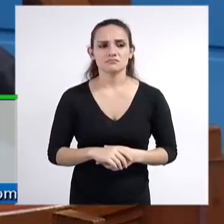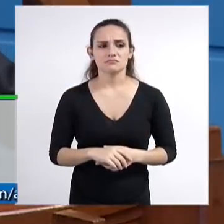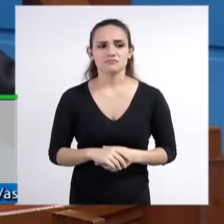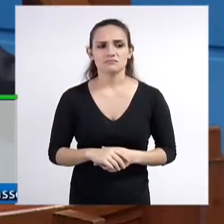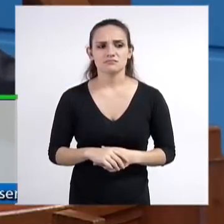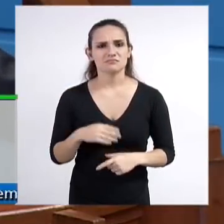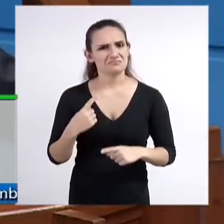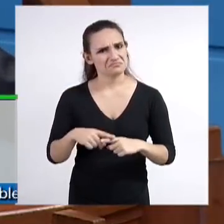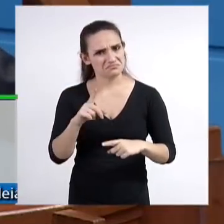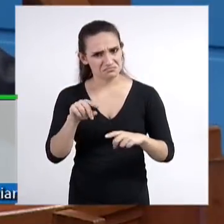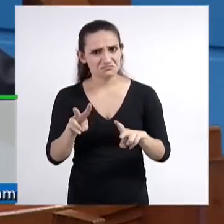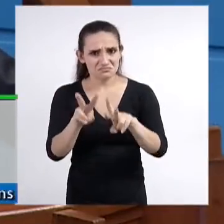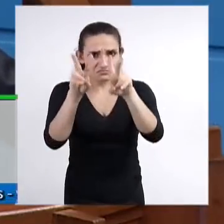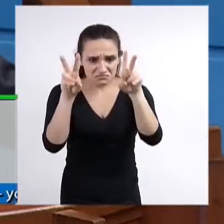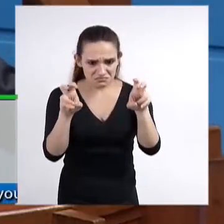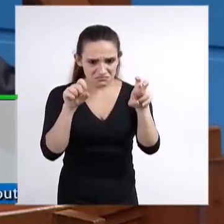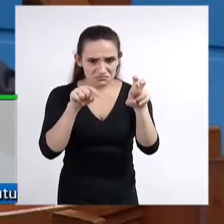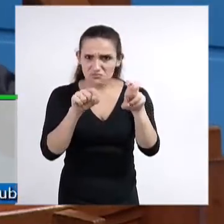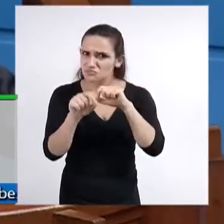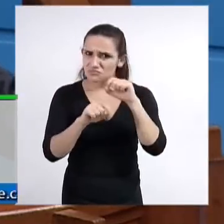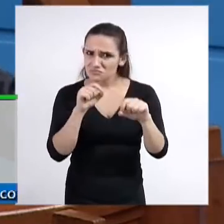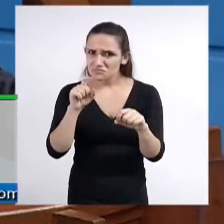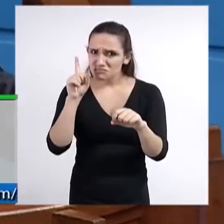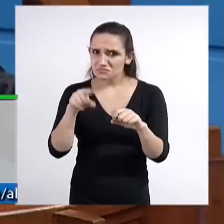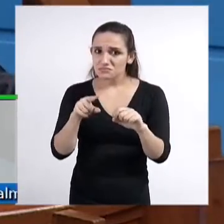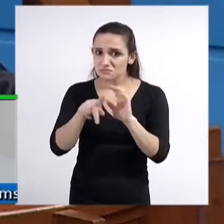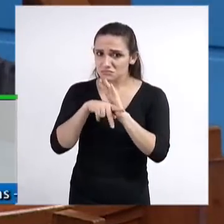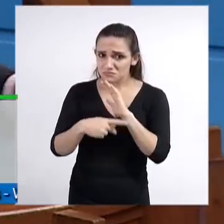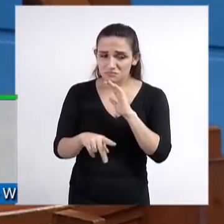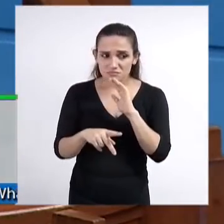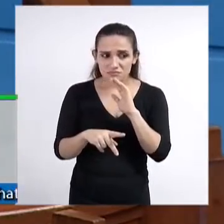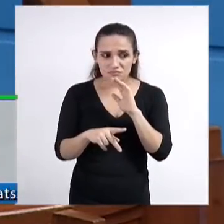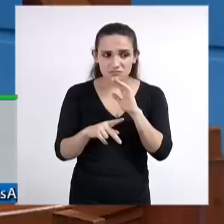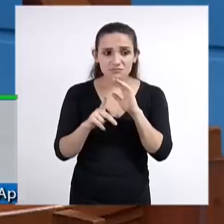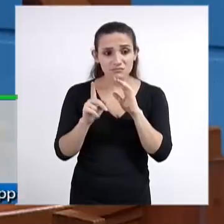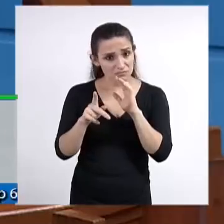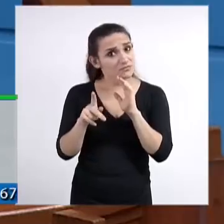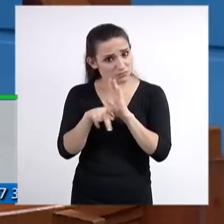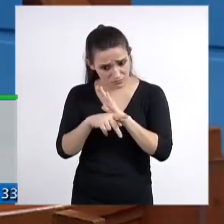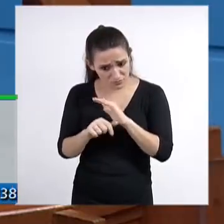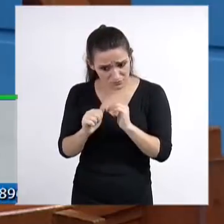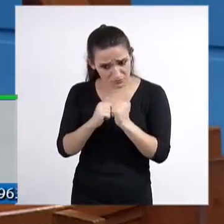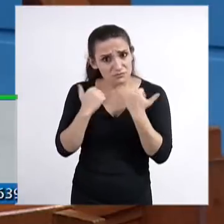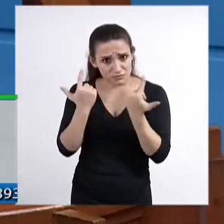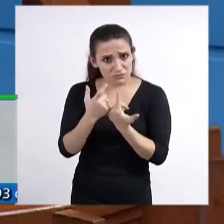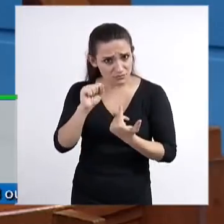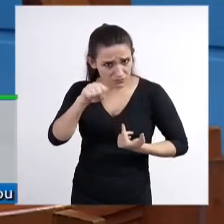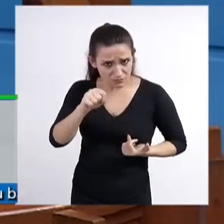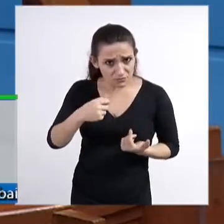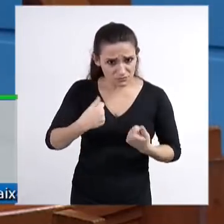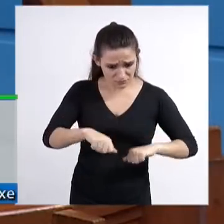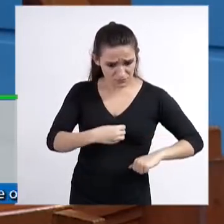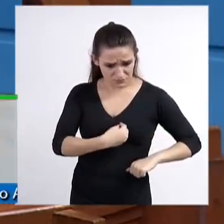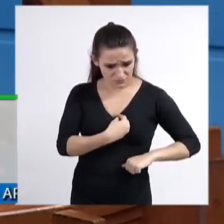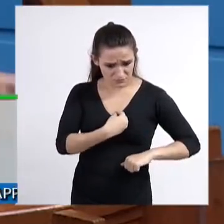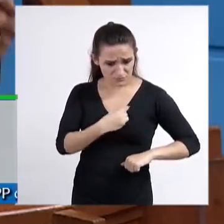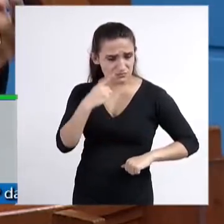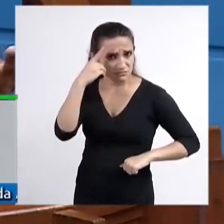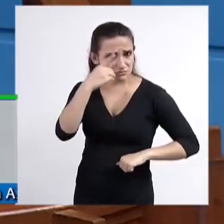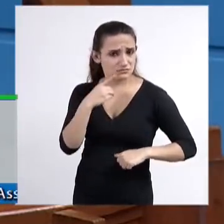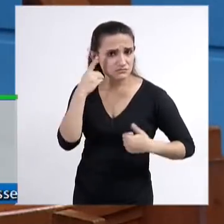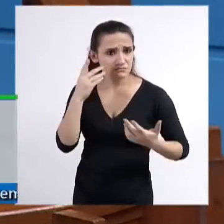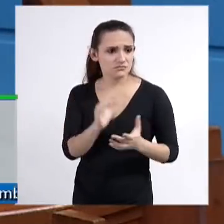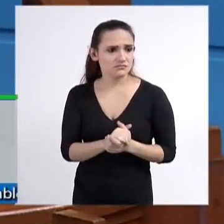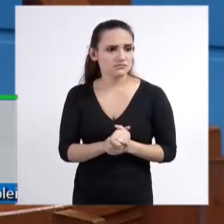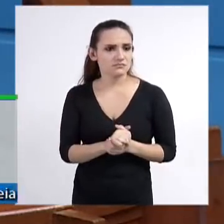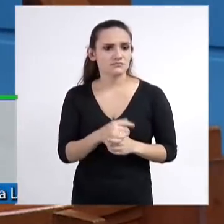Primeiro que o assunto, ele é ligado diretamente a essa casa. Ou melhor, se